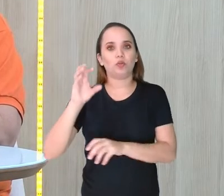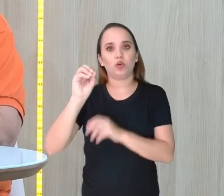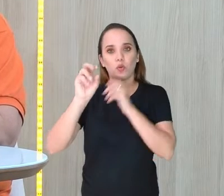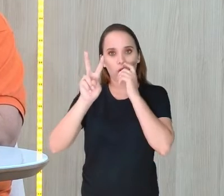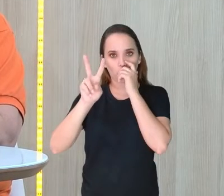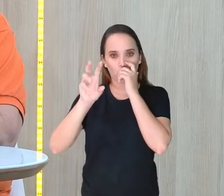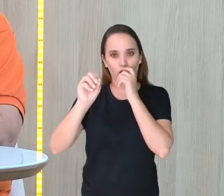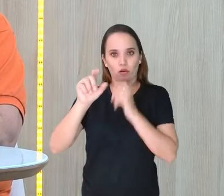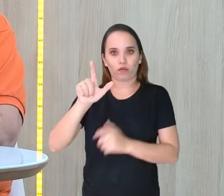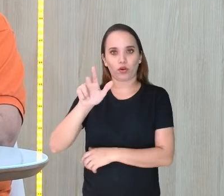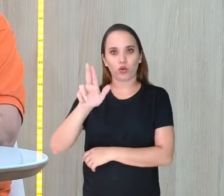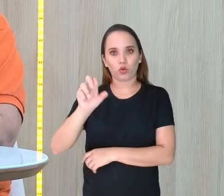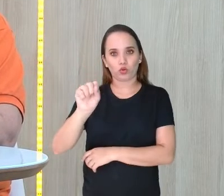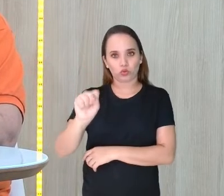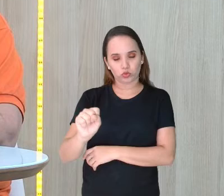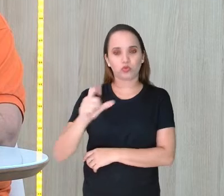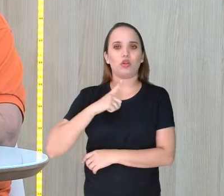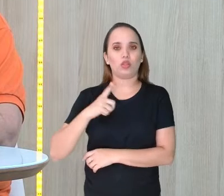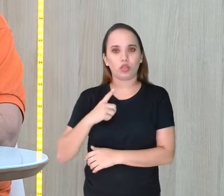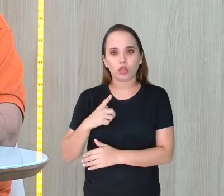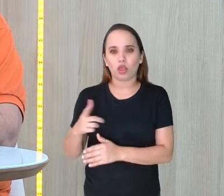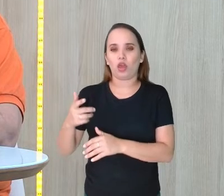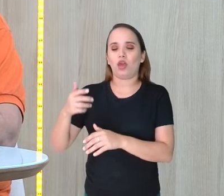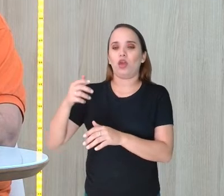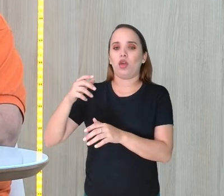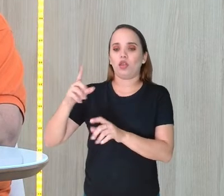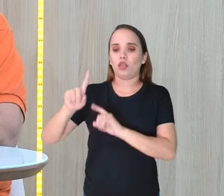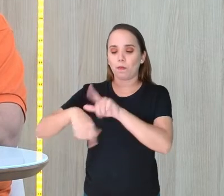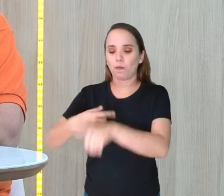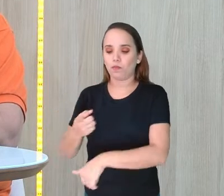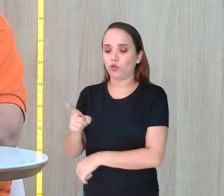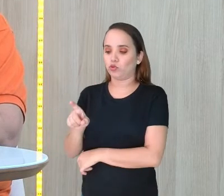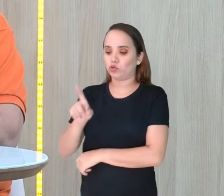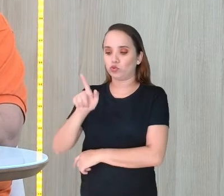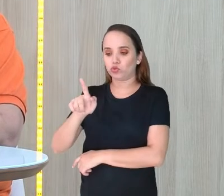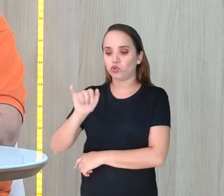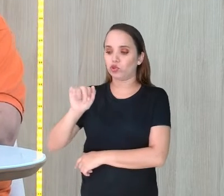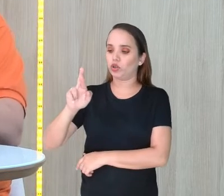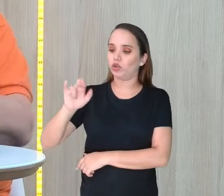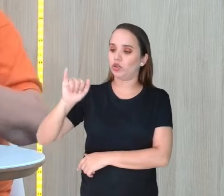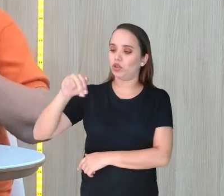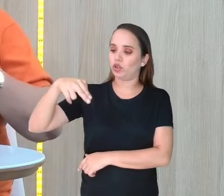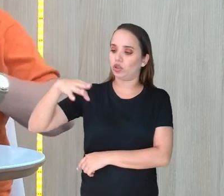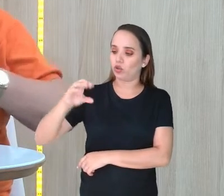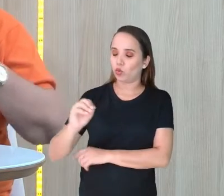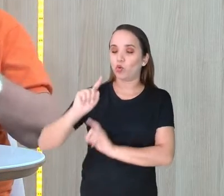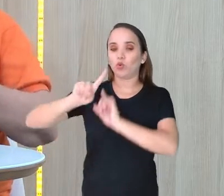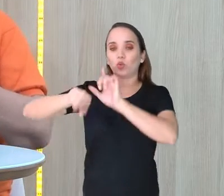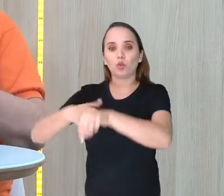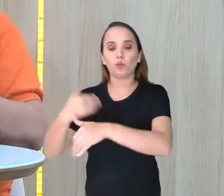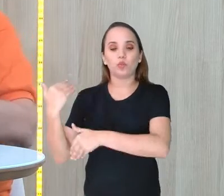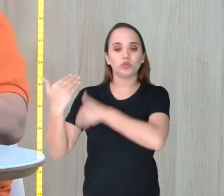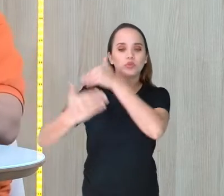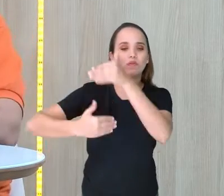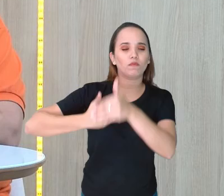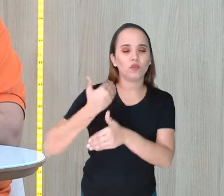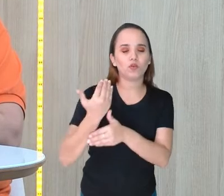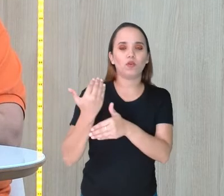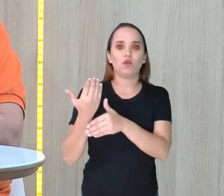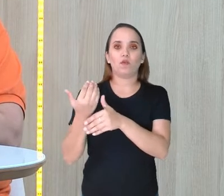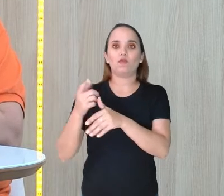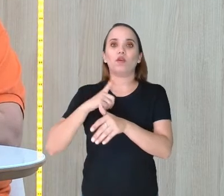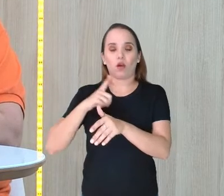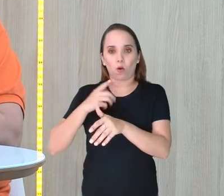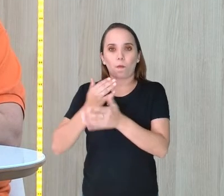aí a fecundação, aí vai ter a parte de girino. No momento de girino, aí ele já começa a desenvolver